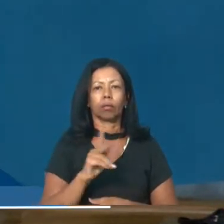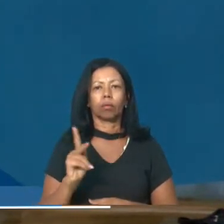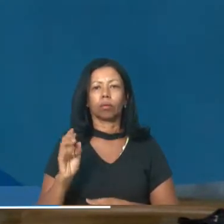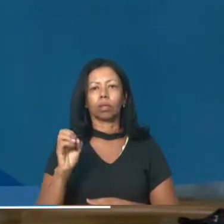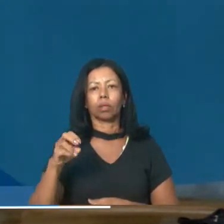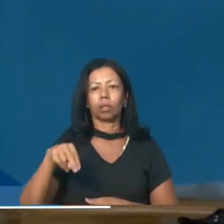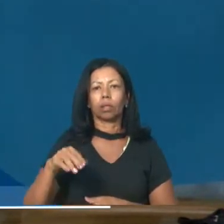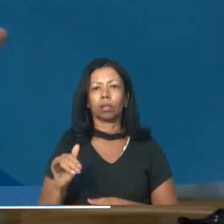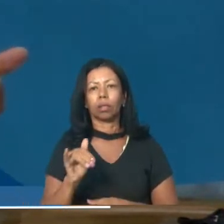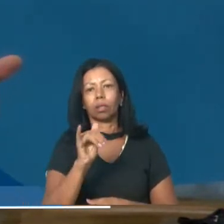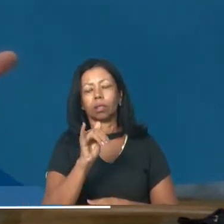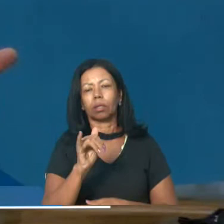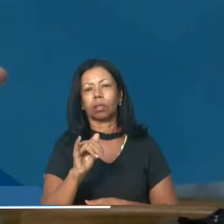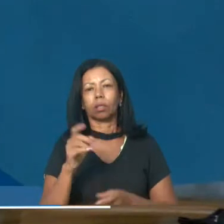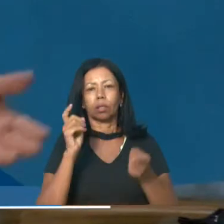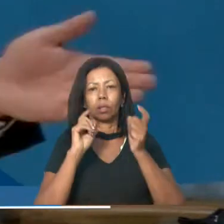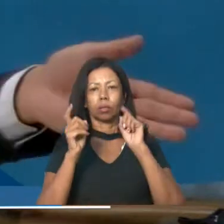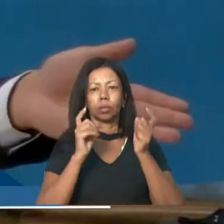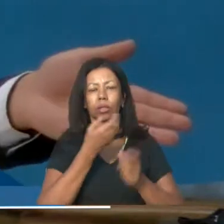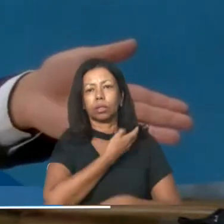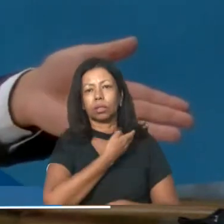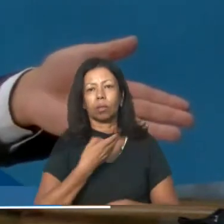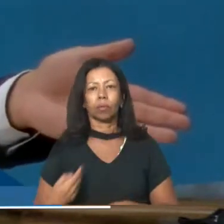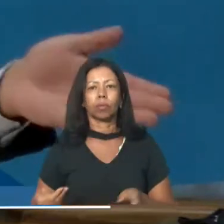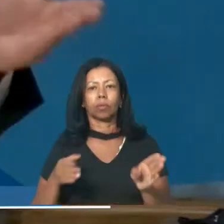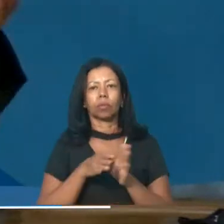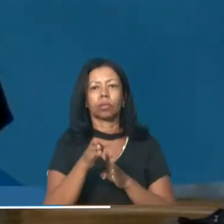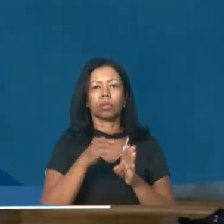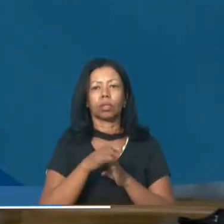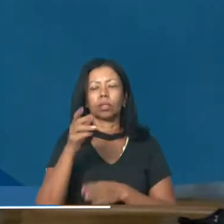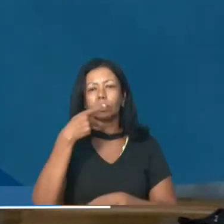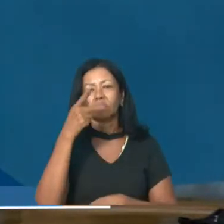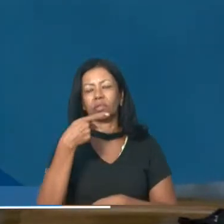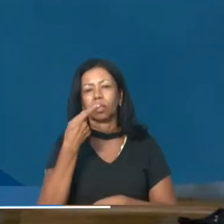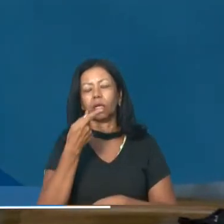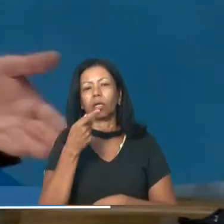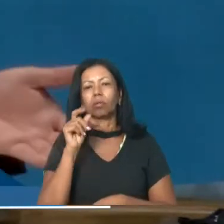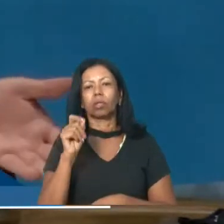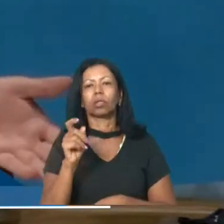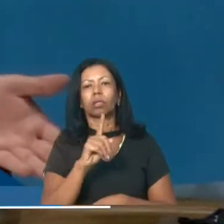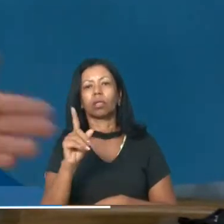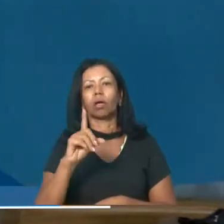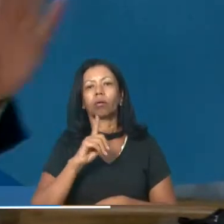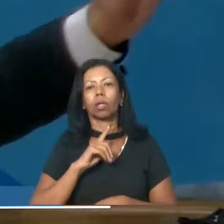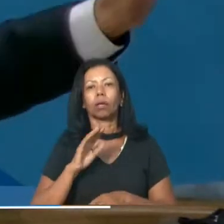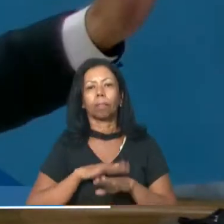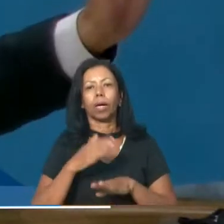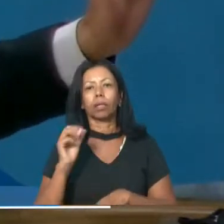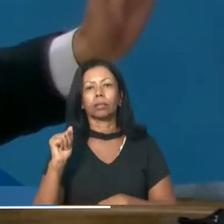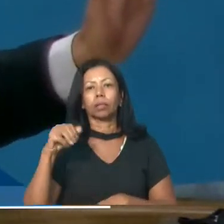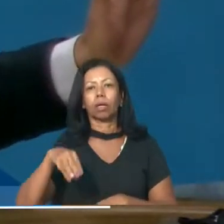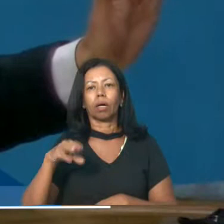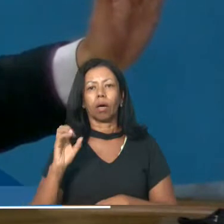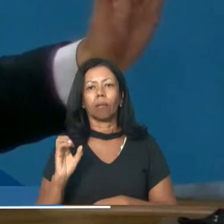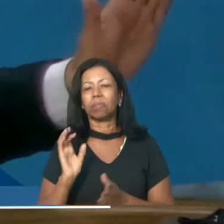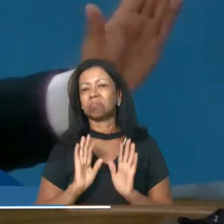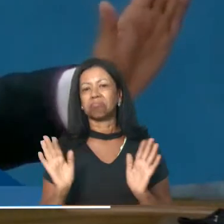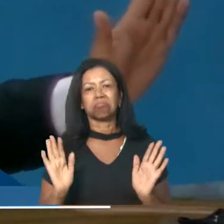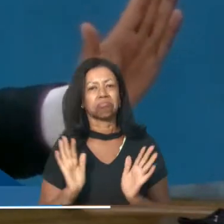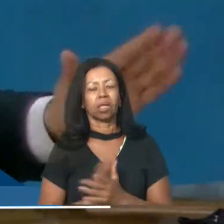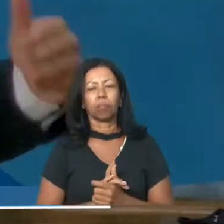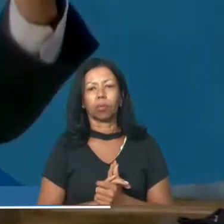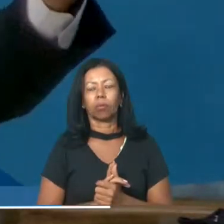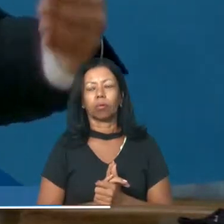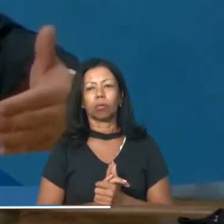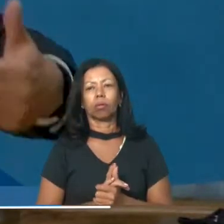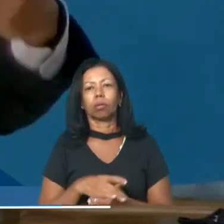na audiência pública, pasme, Tinho, os conselheiros falaram e os funcionários públicos que não tem mais AME. Acabou a história do AME. Então é um